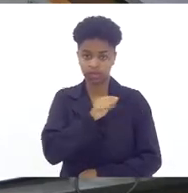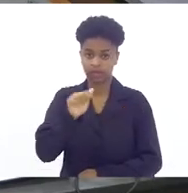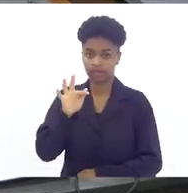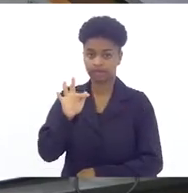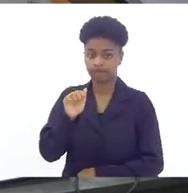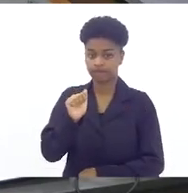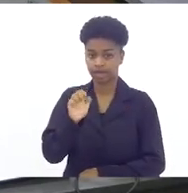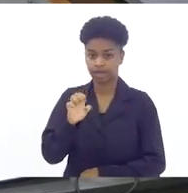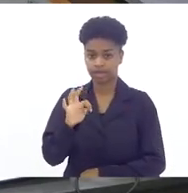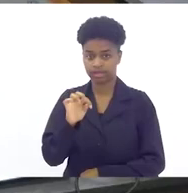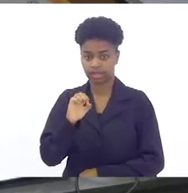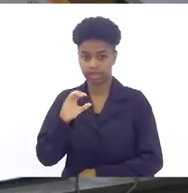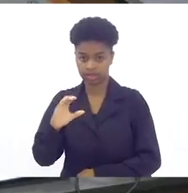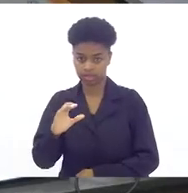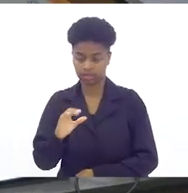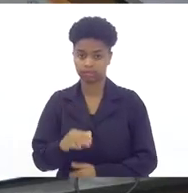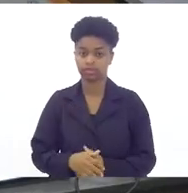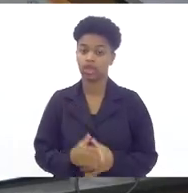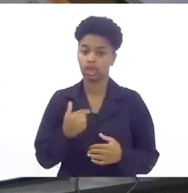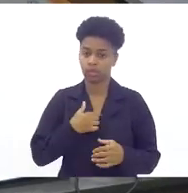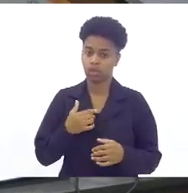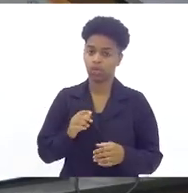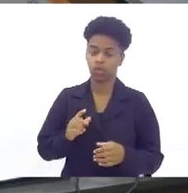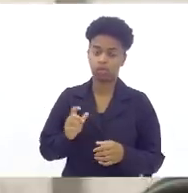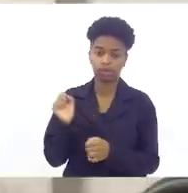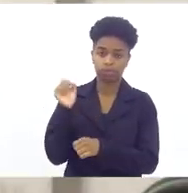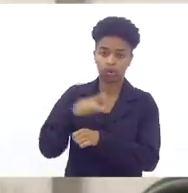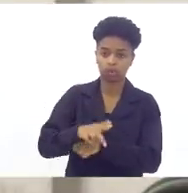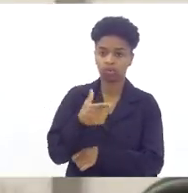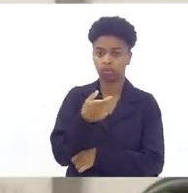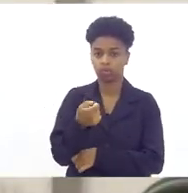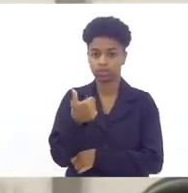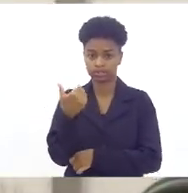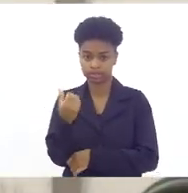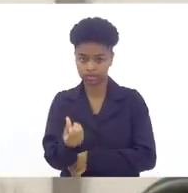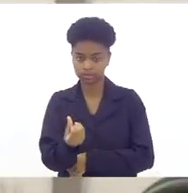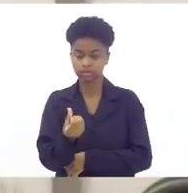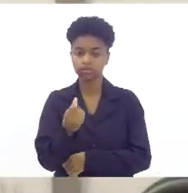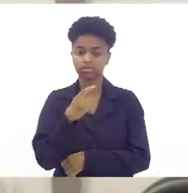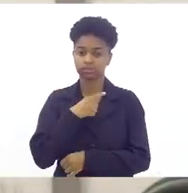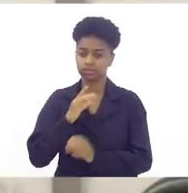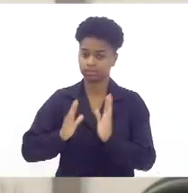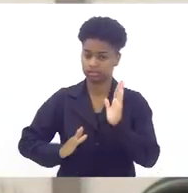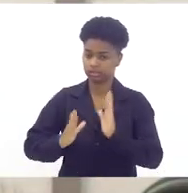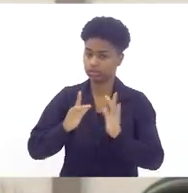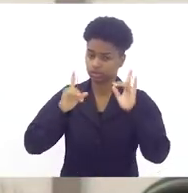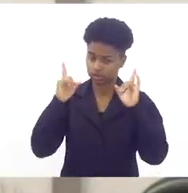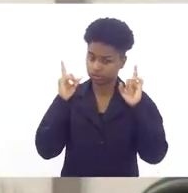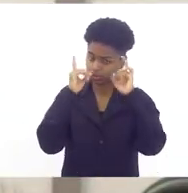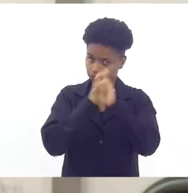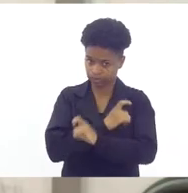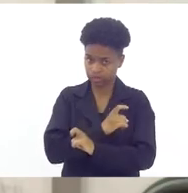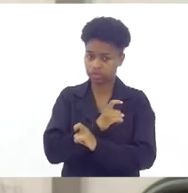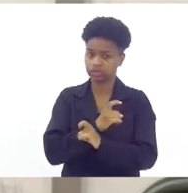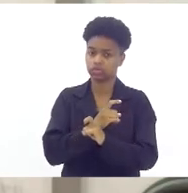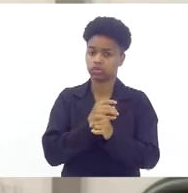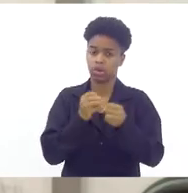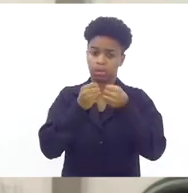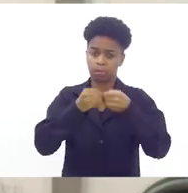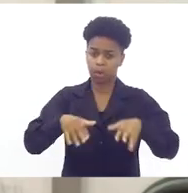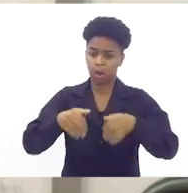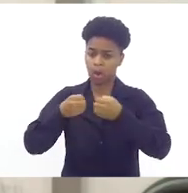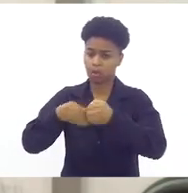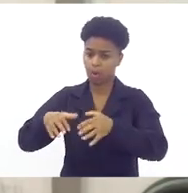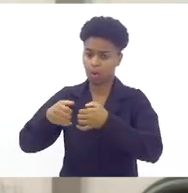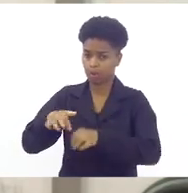de Mauá ocupei a Faetec em 2016 quando a gente enfrentou uma situação muito complicada de desmonte da rede